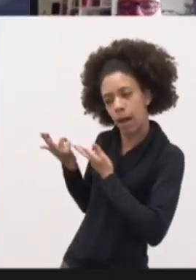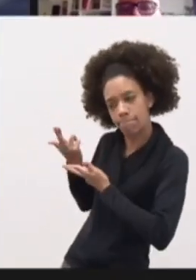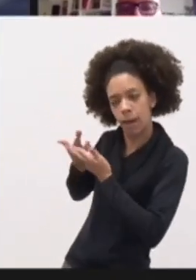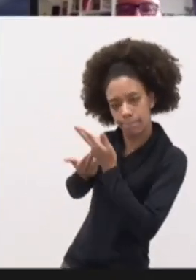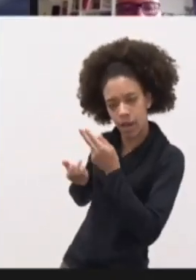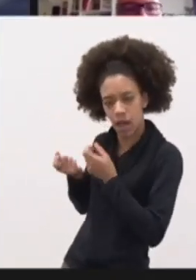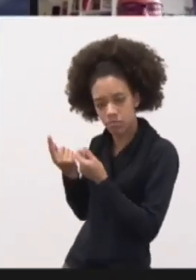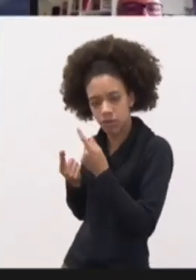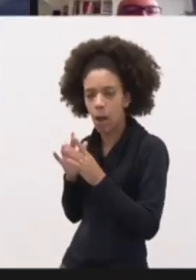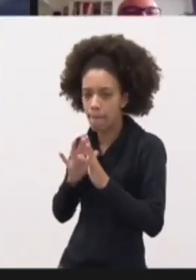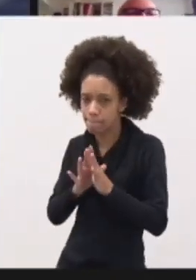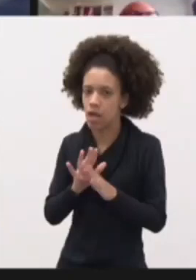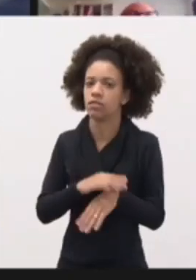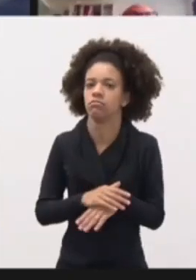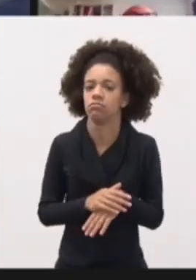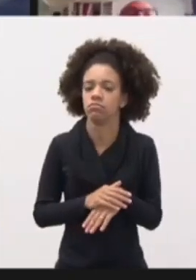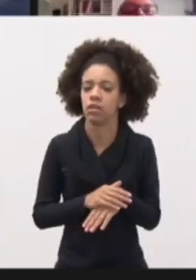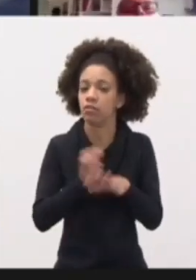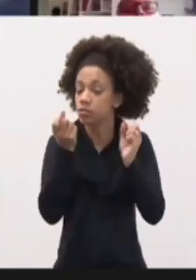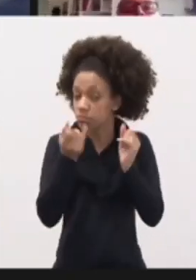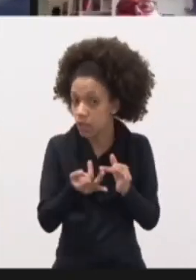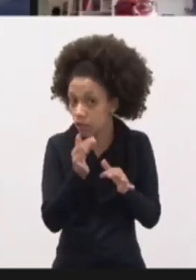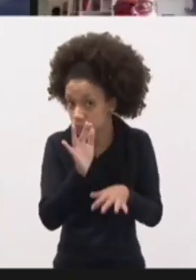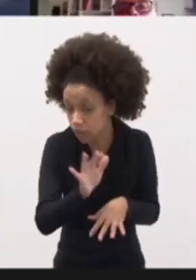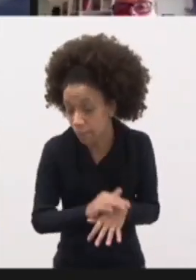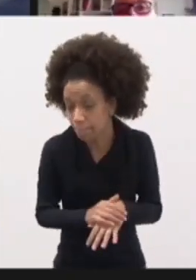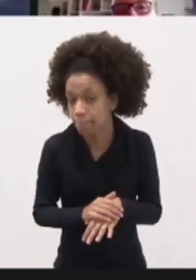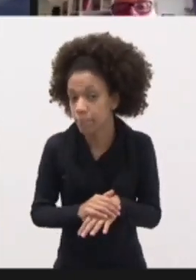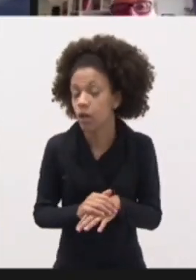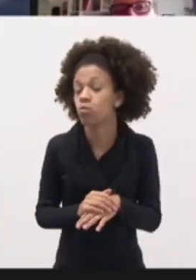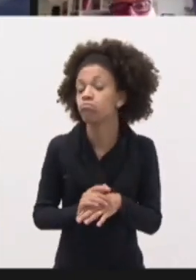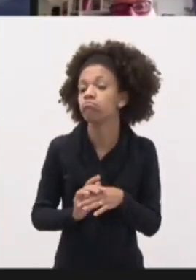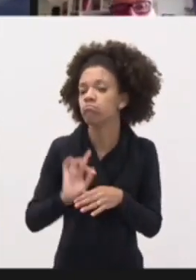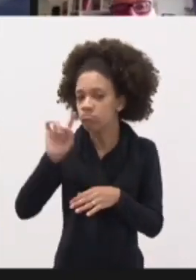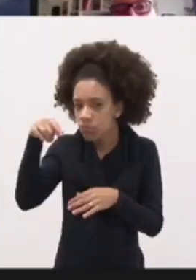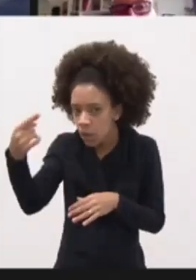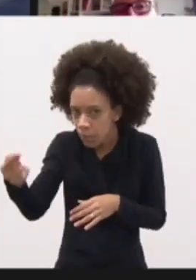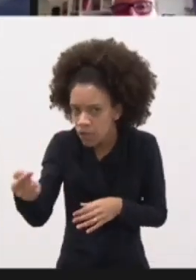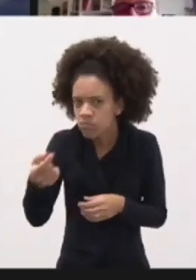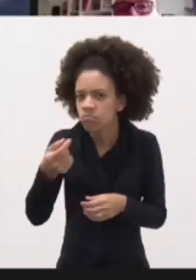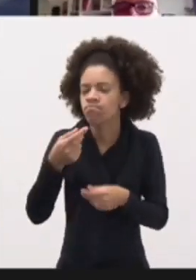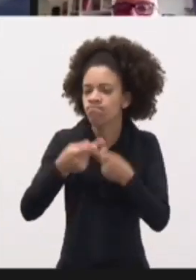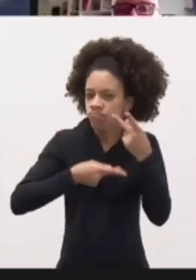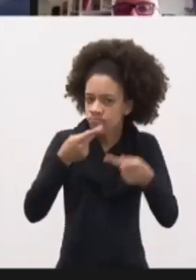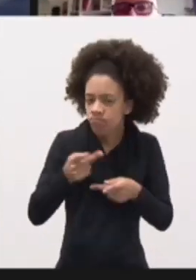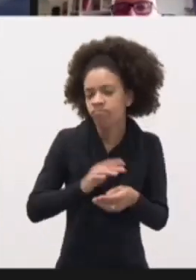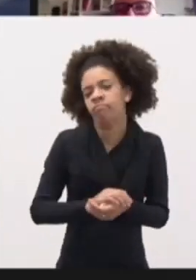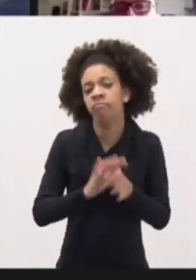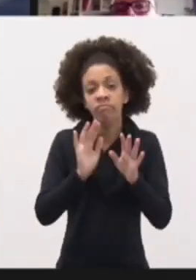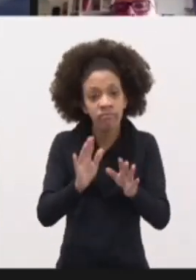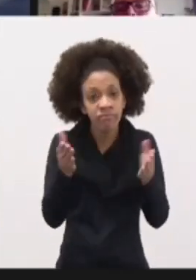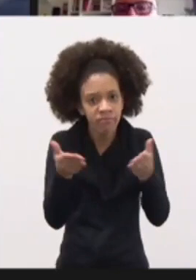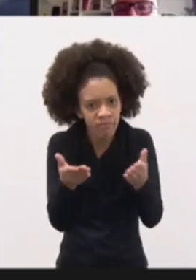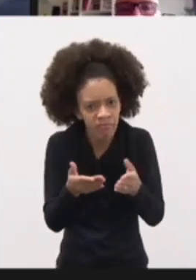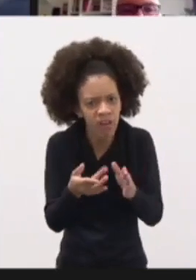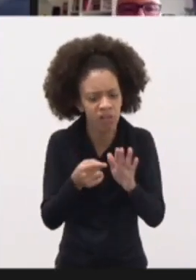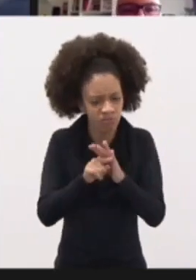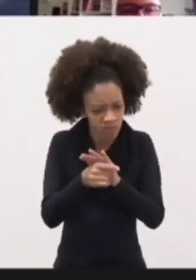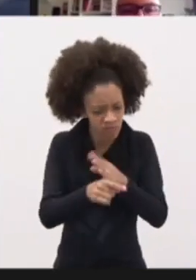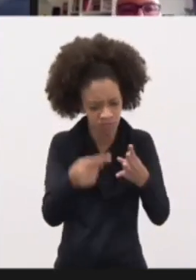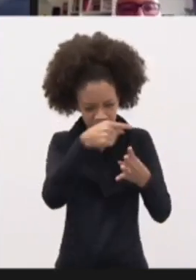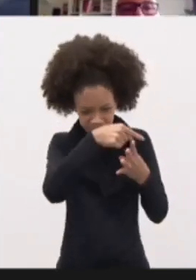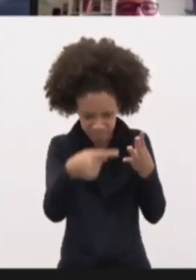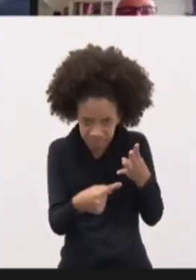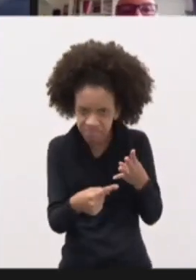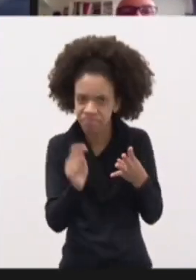interações, mas eu vou adiantar aqui do que vamos falar, né? Hoje a gente aprofunda, então, nessas 4